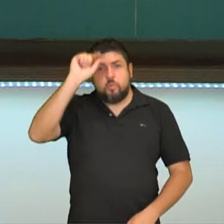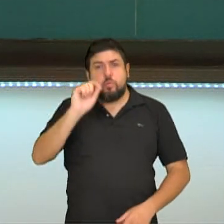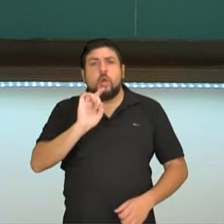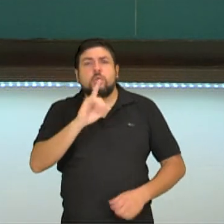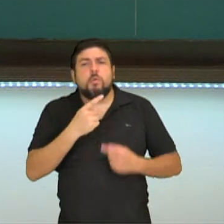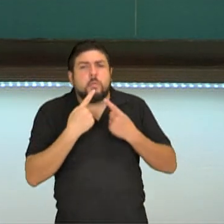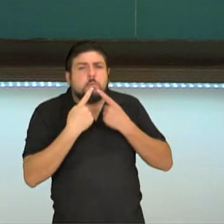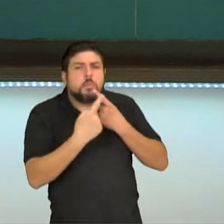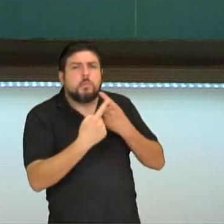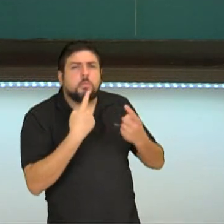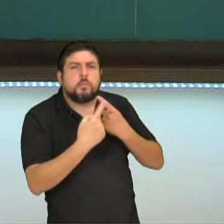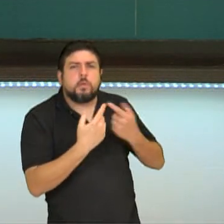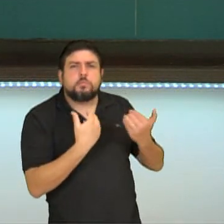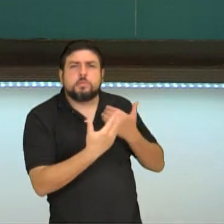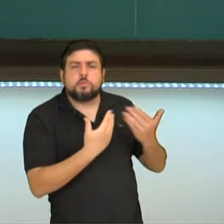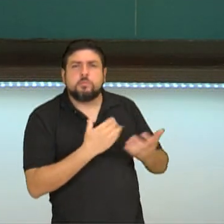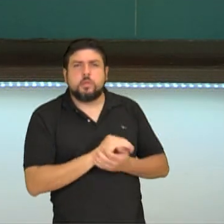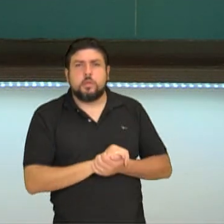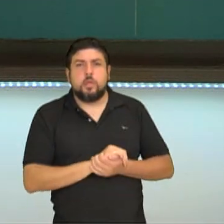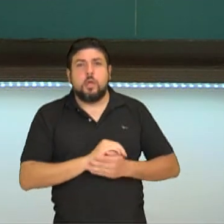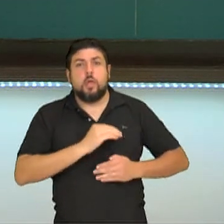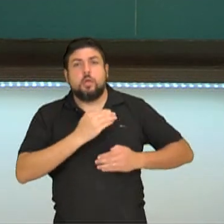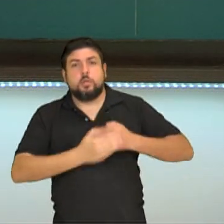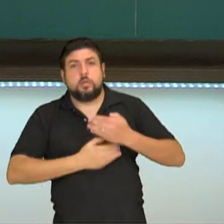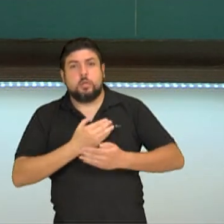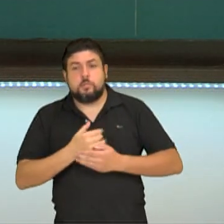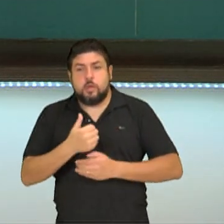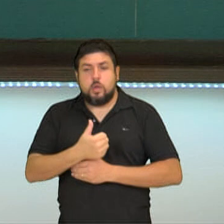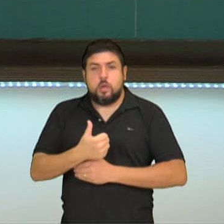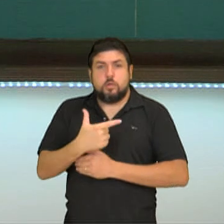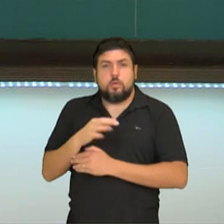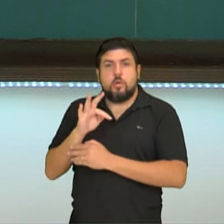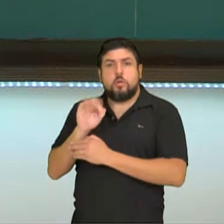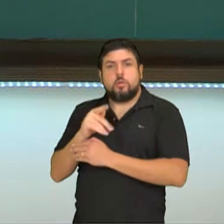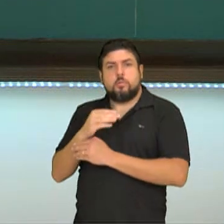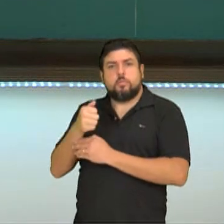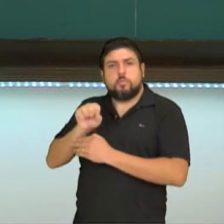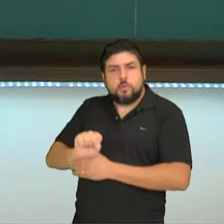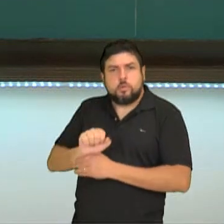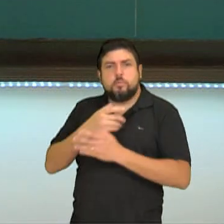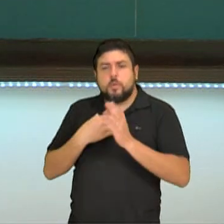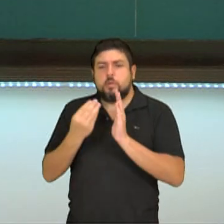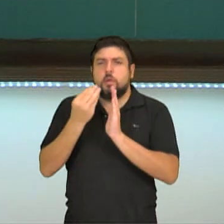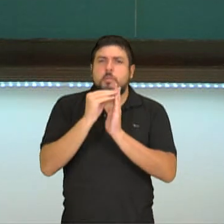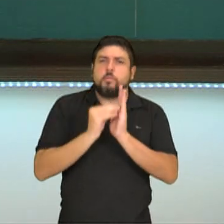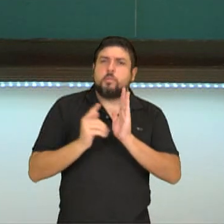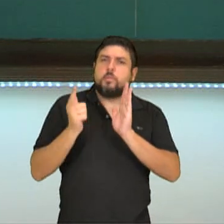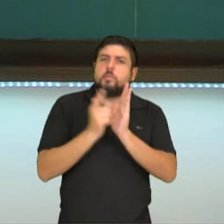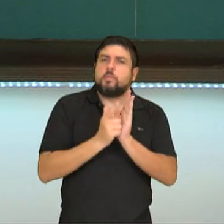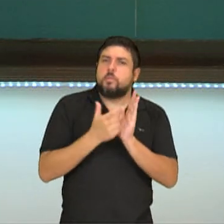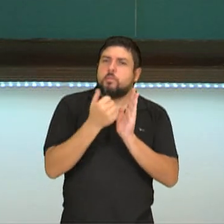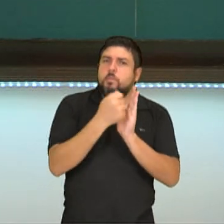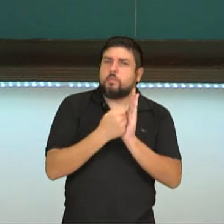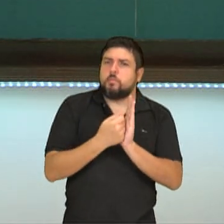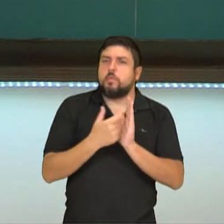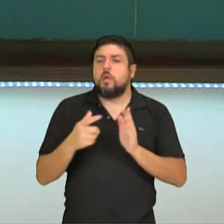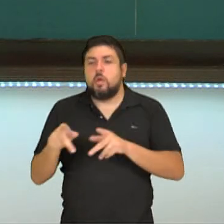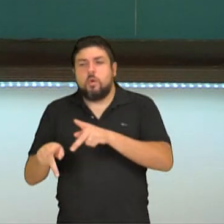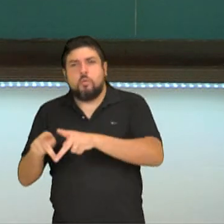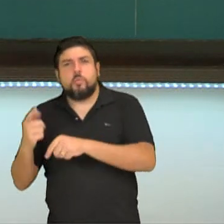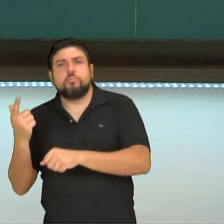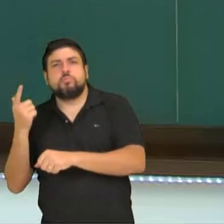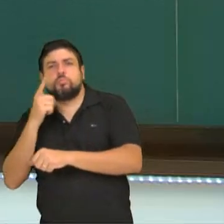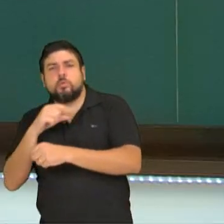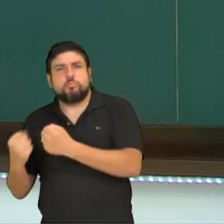ali no Senado, né? E colocando no papel, então, ficava mais fácil dos plebeus conseguirem se defender. Também